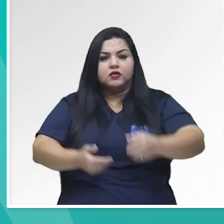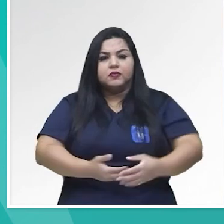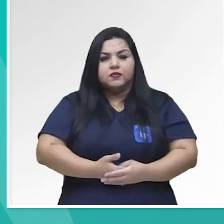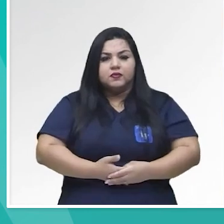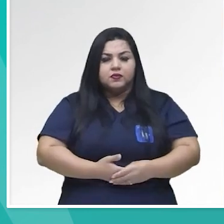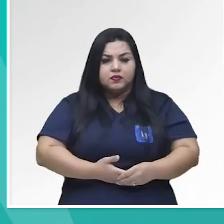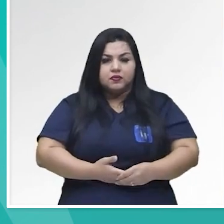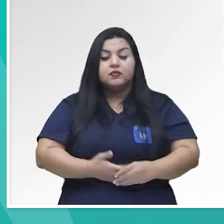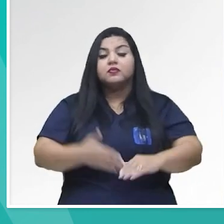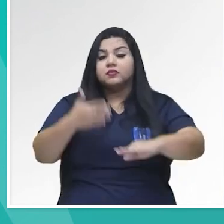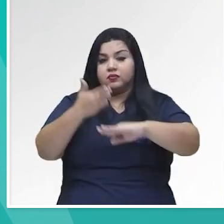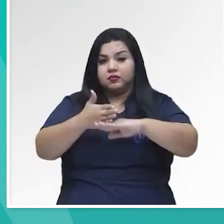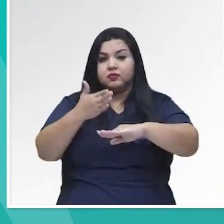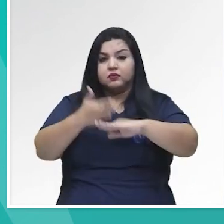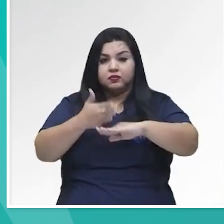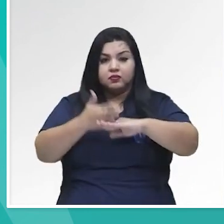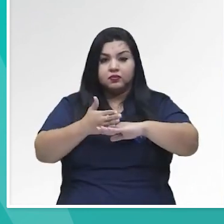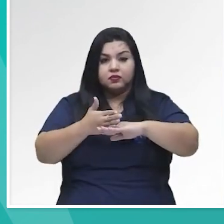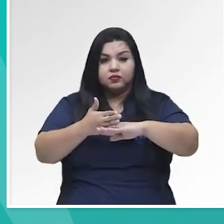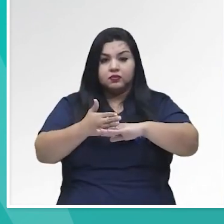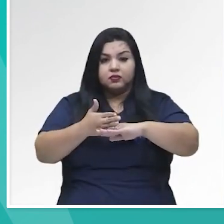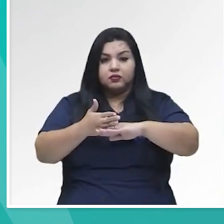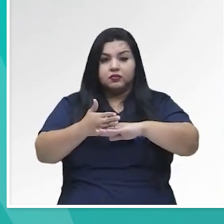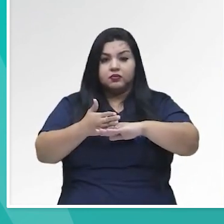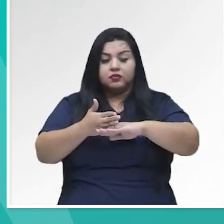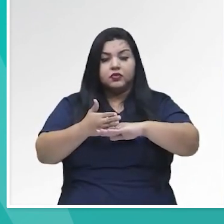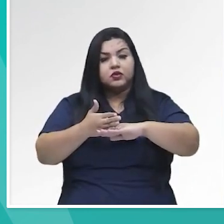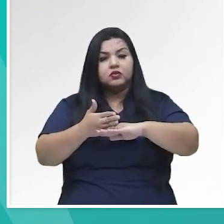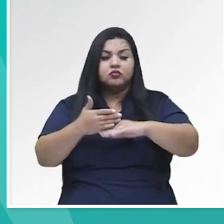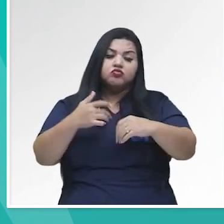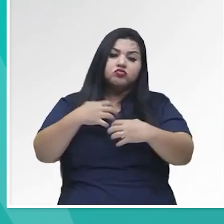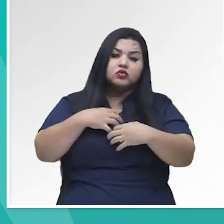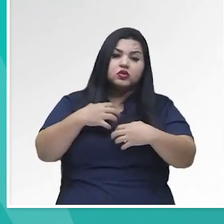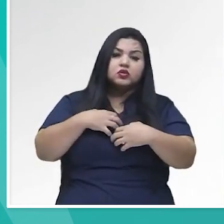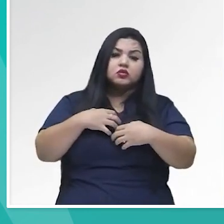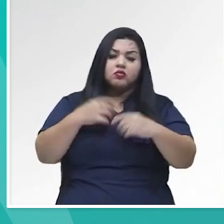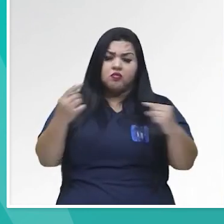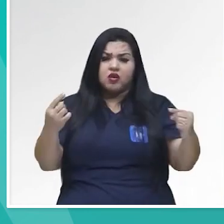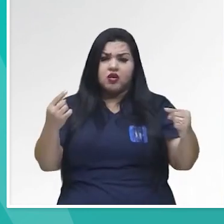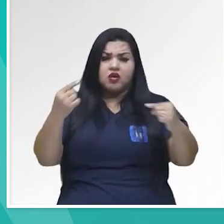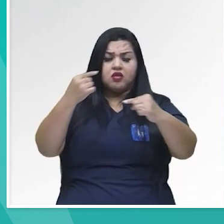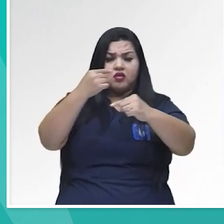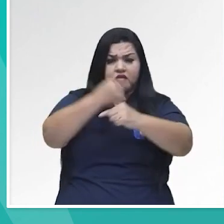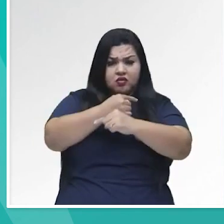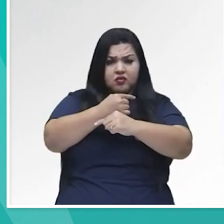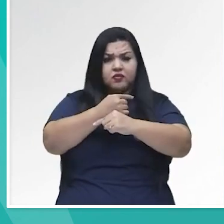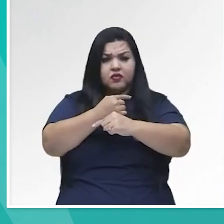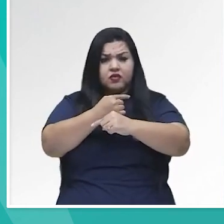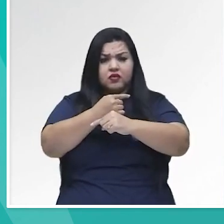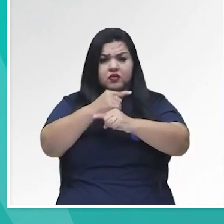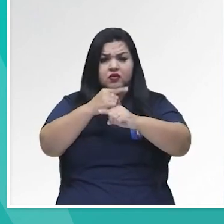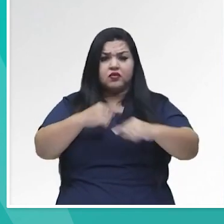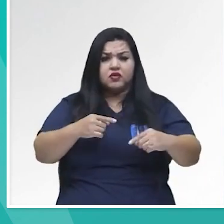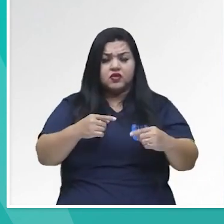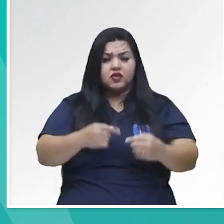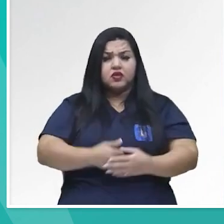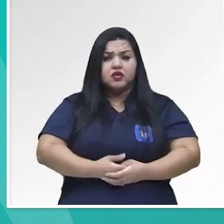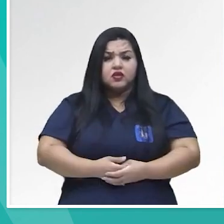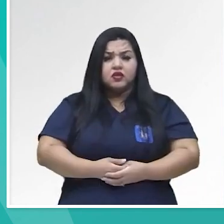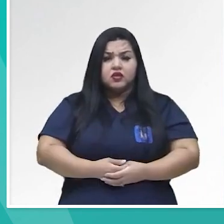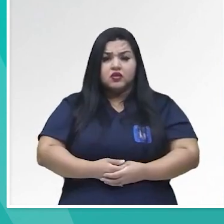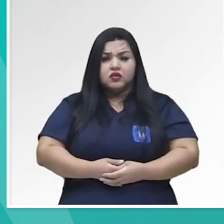a modernidade, né? Ela, de certa forma, vai se contrapor, ela vai, na verdade, entrar em